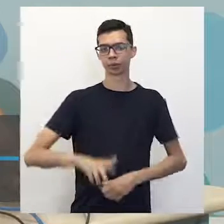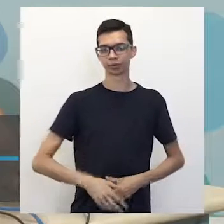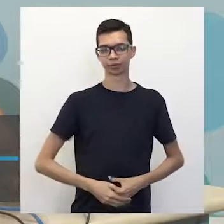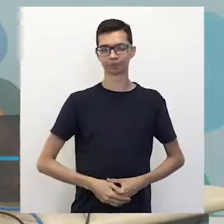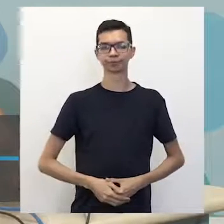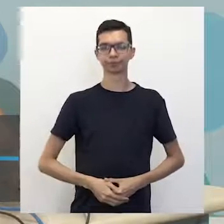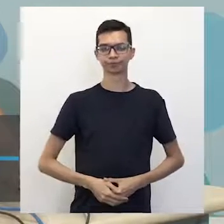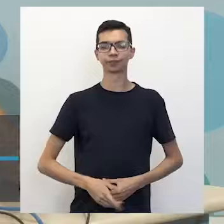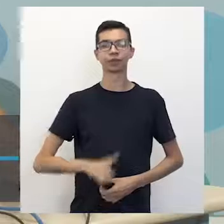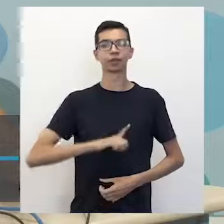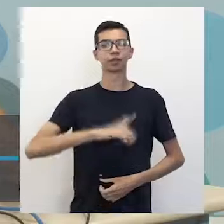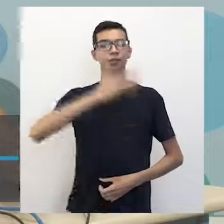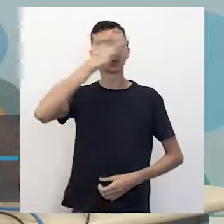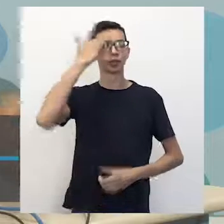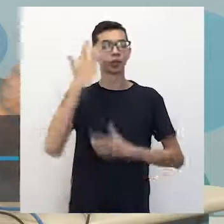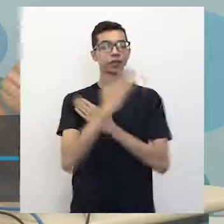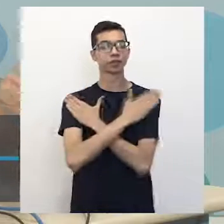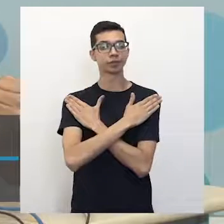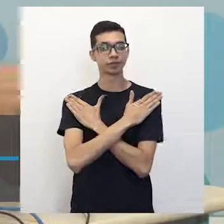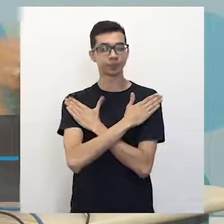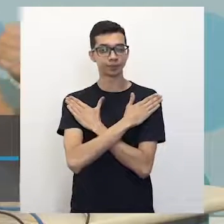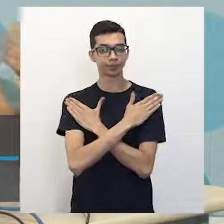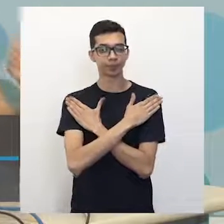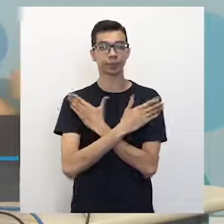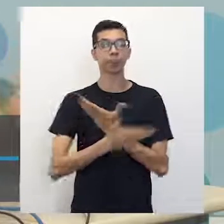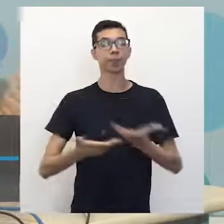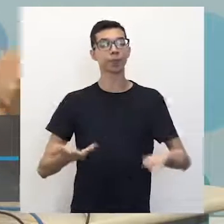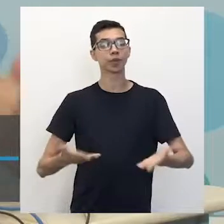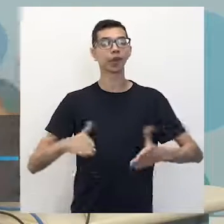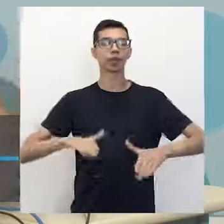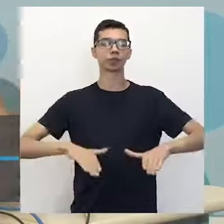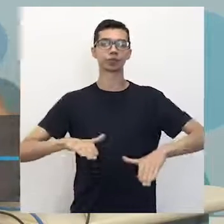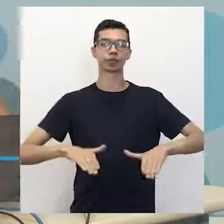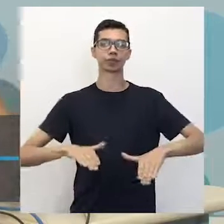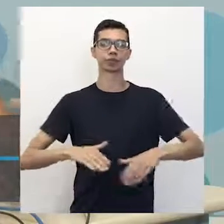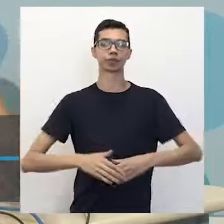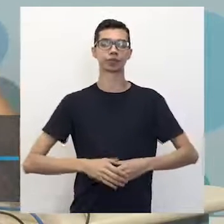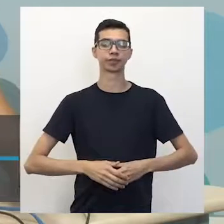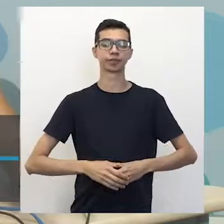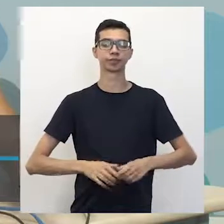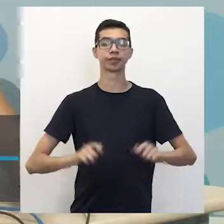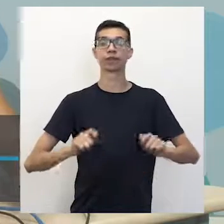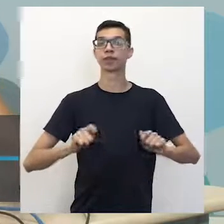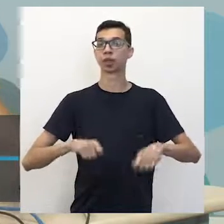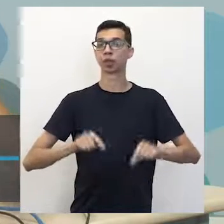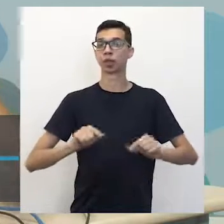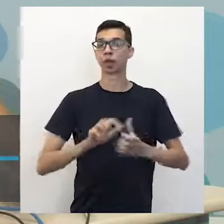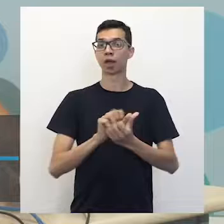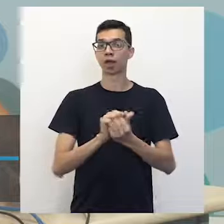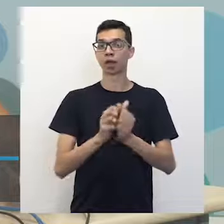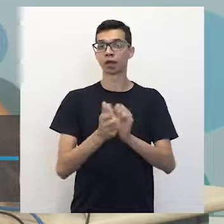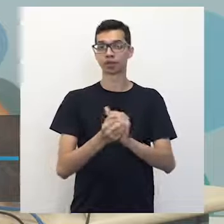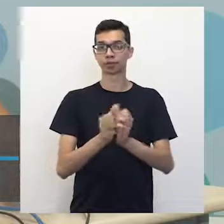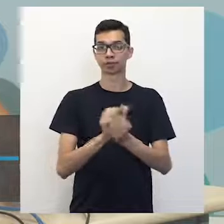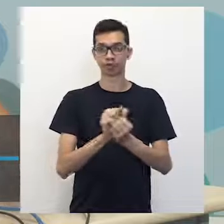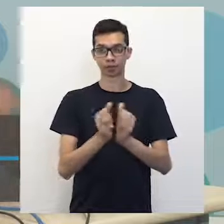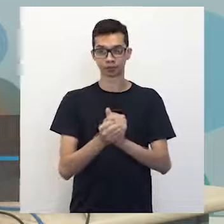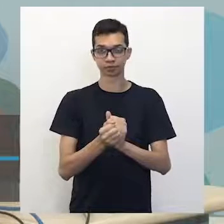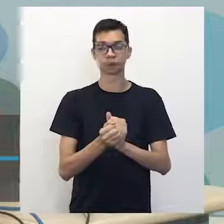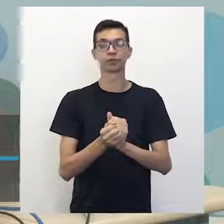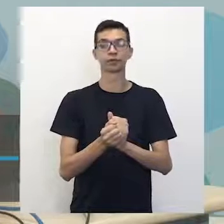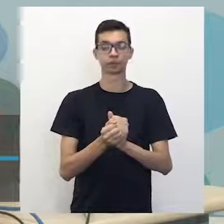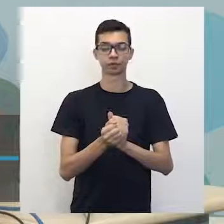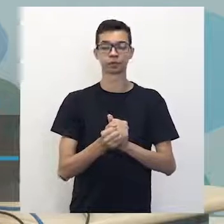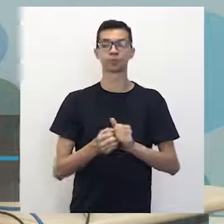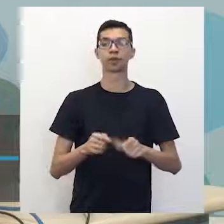entre aspas, desempregado, ele pode se tornar um tecelão, um artesão, um ferramenteiro, e aí